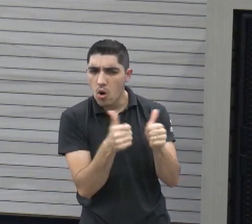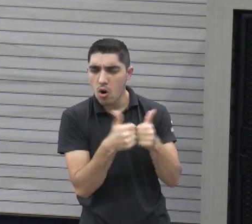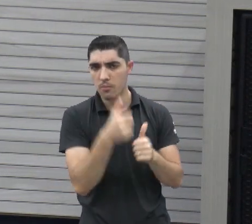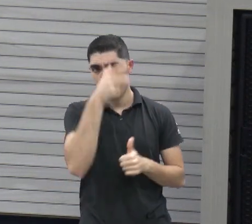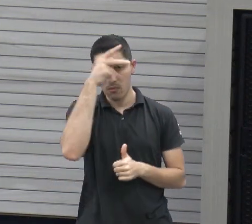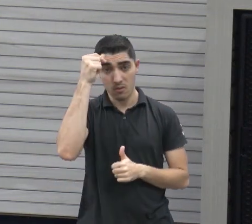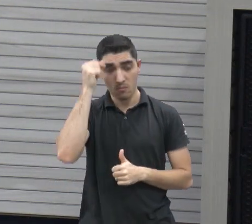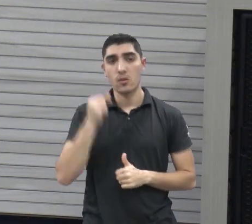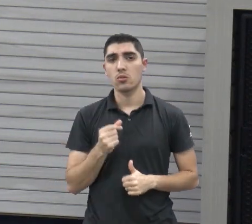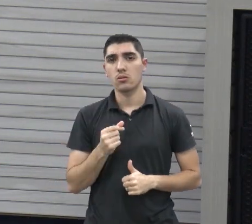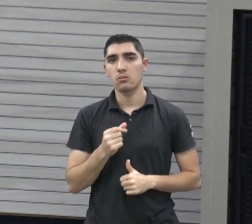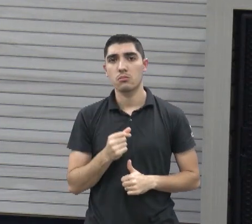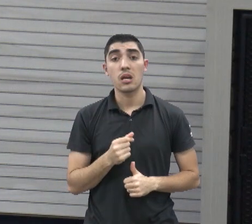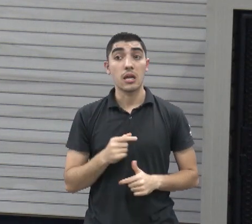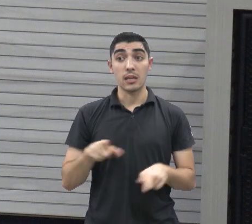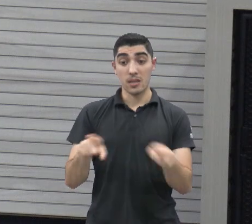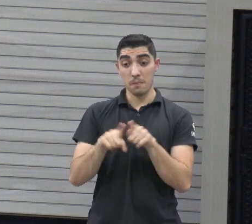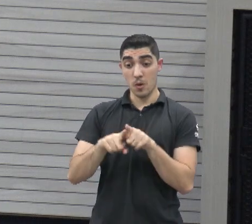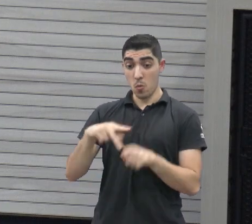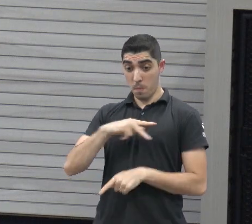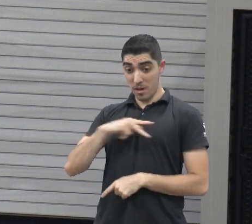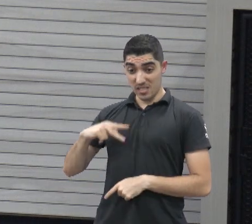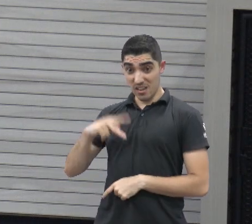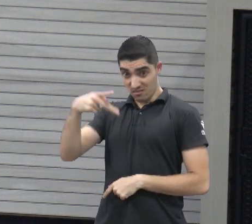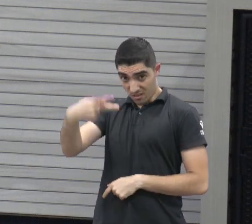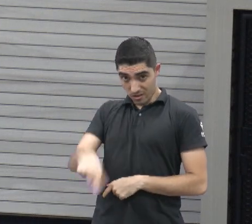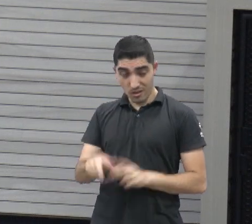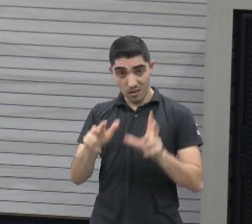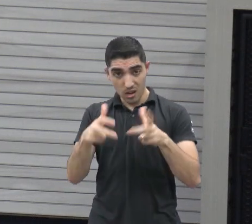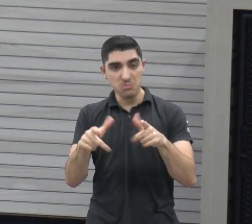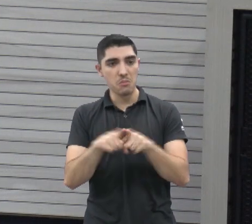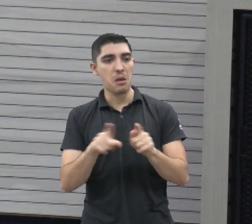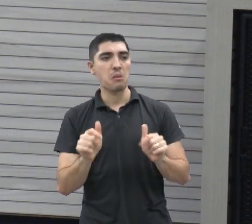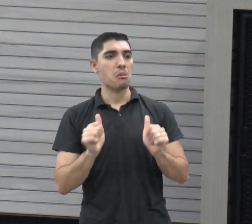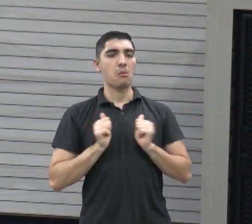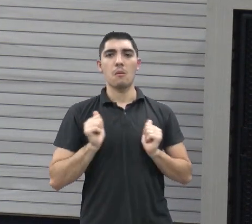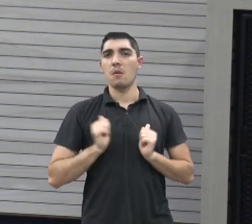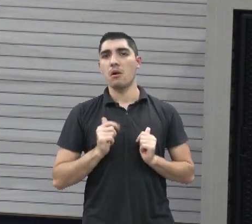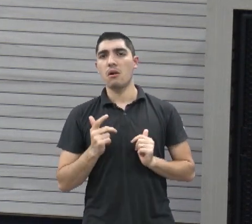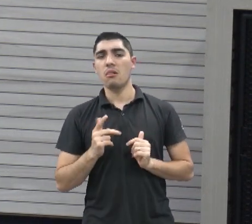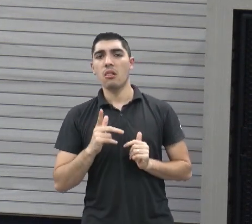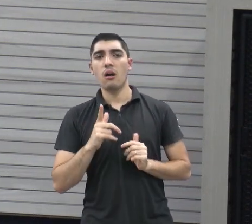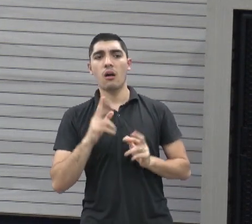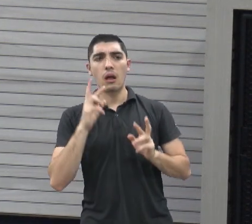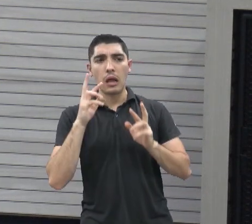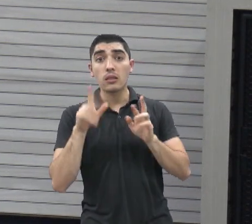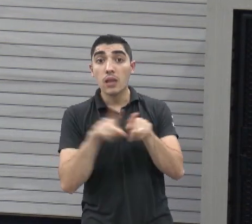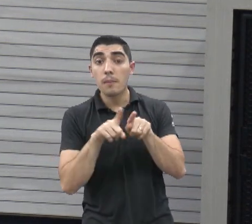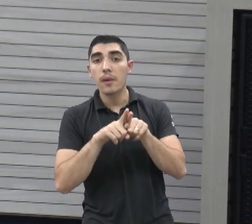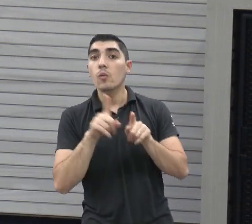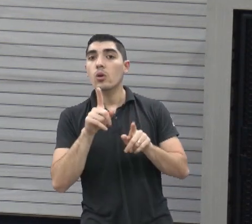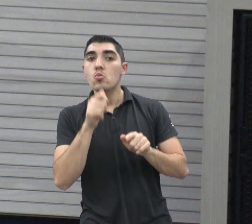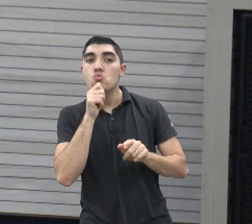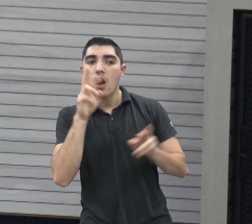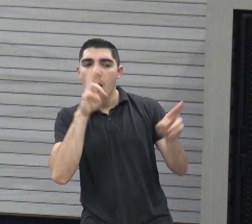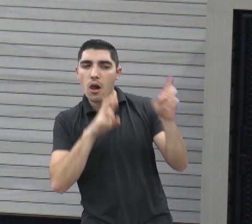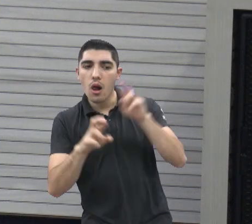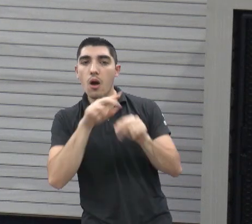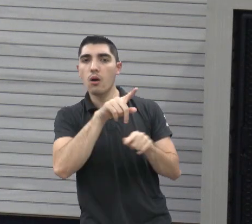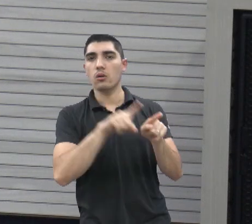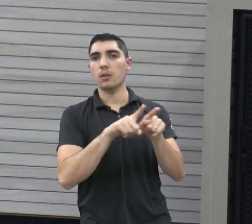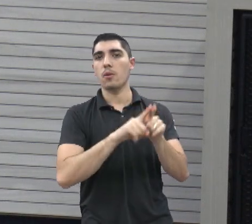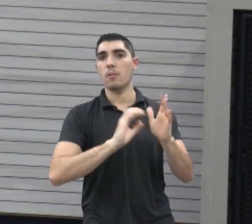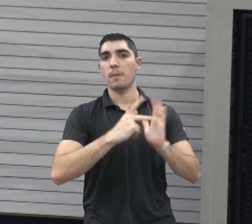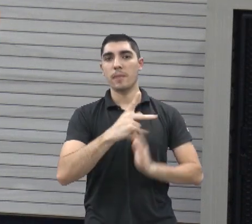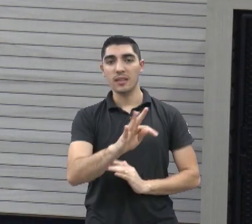pedido, travando com outras 3 CEIs, não investiga o PT, que as outras 3 CEIs deveria fazer, não é aberta, blinda